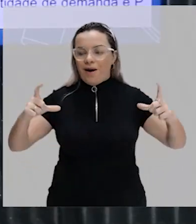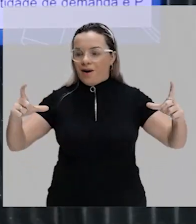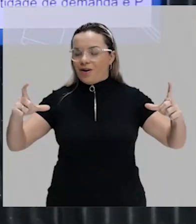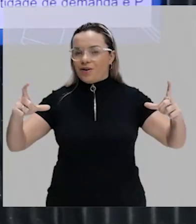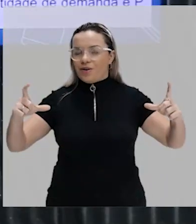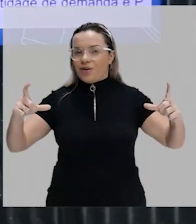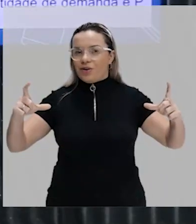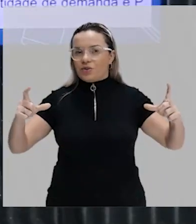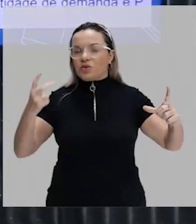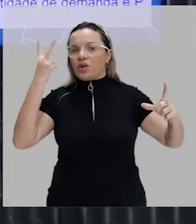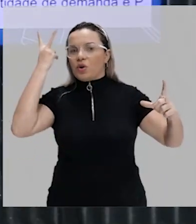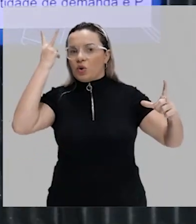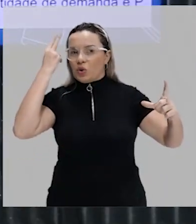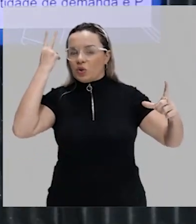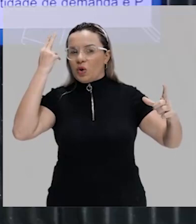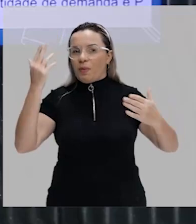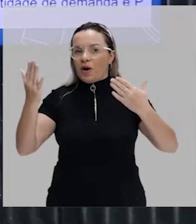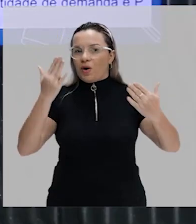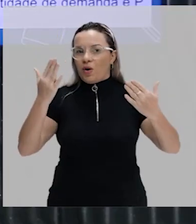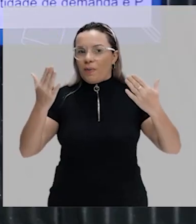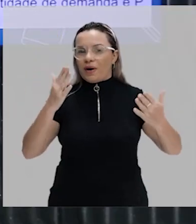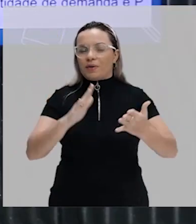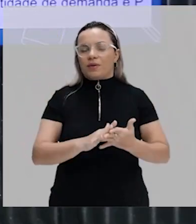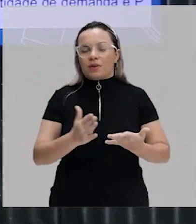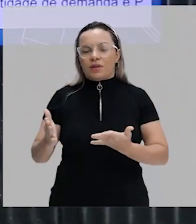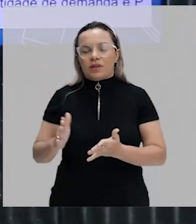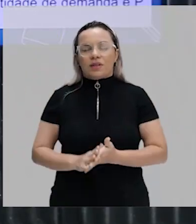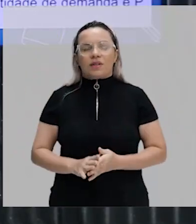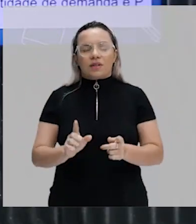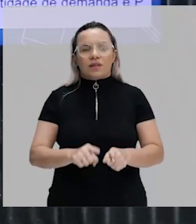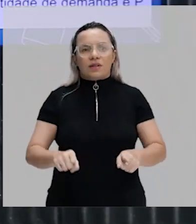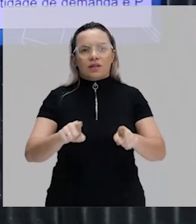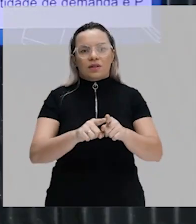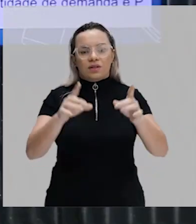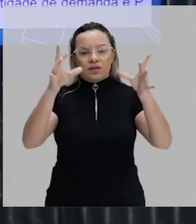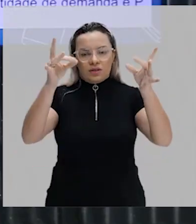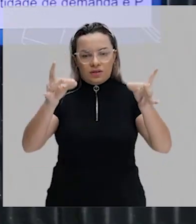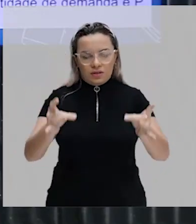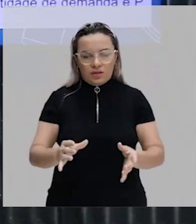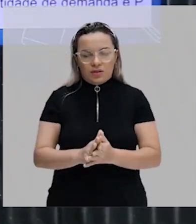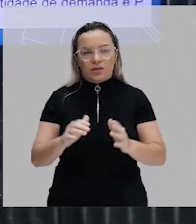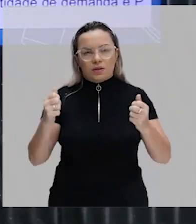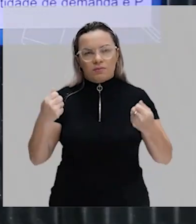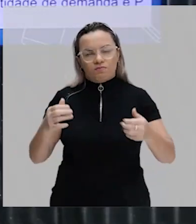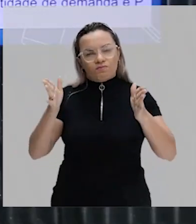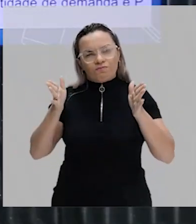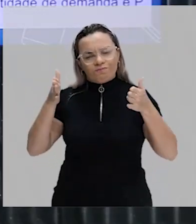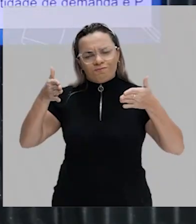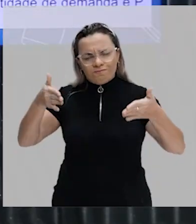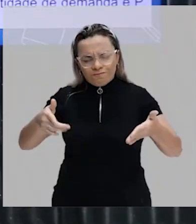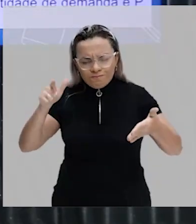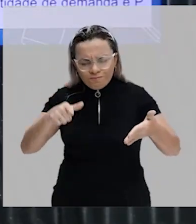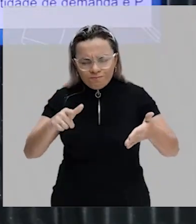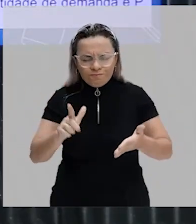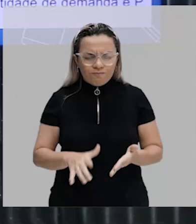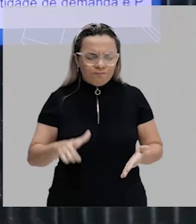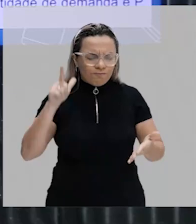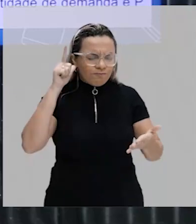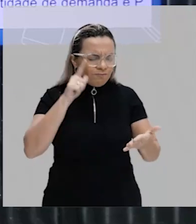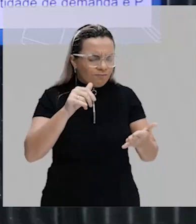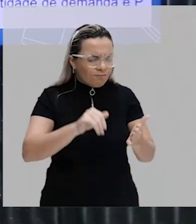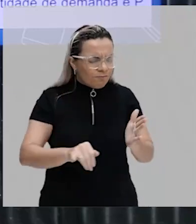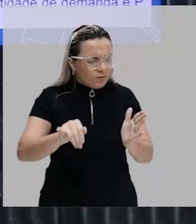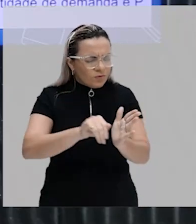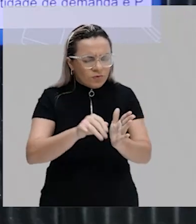tá? E também temos detalhes, né, que nós precisamos ficar muito atentos para conseguir identificar